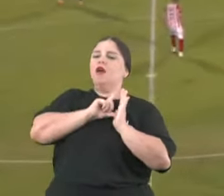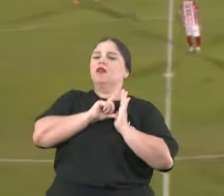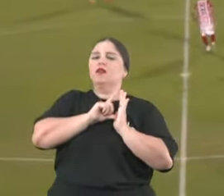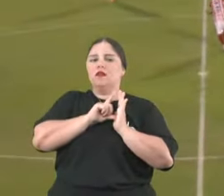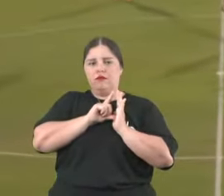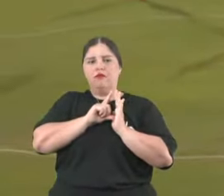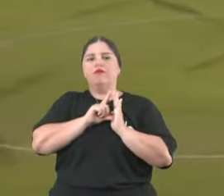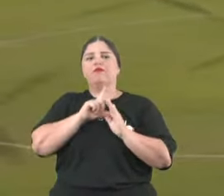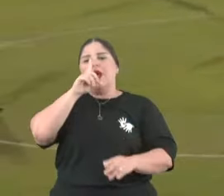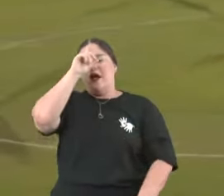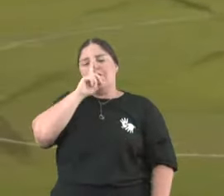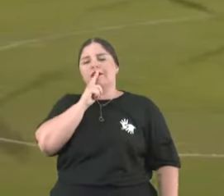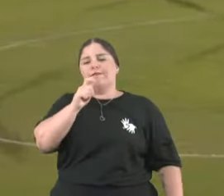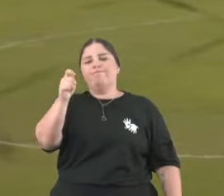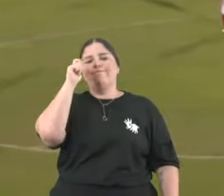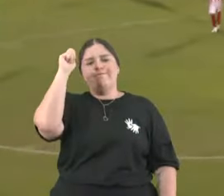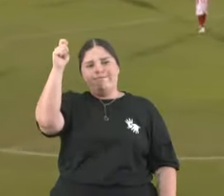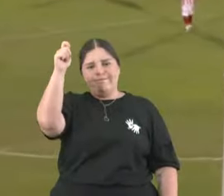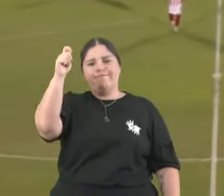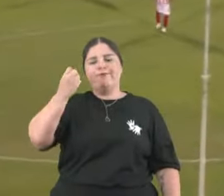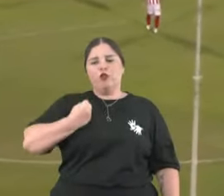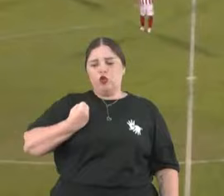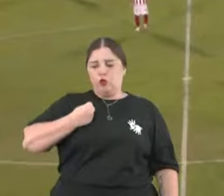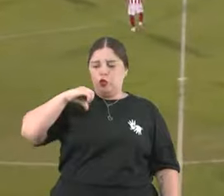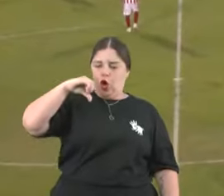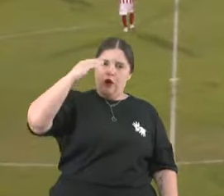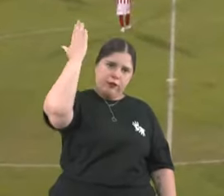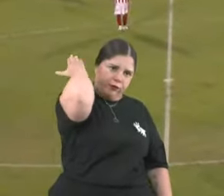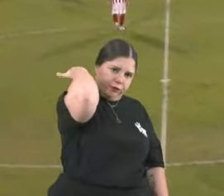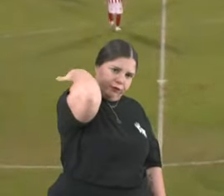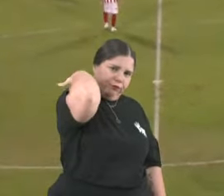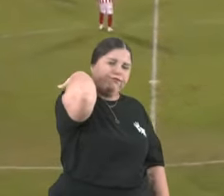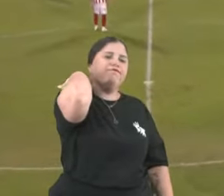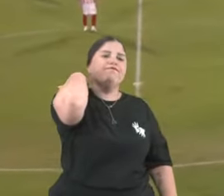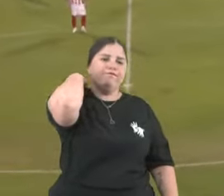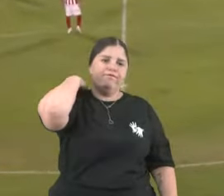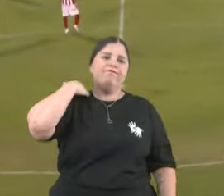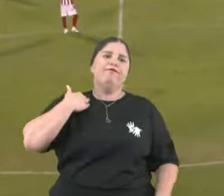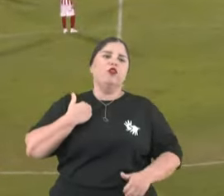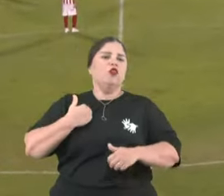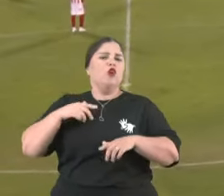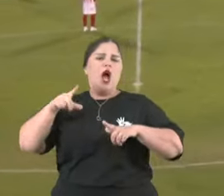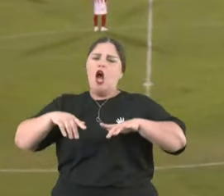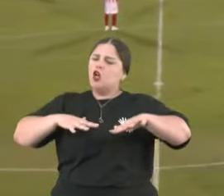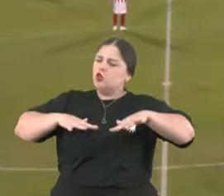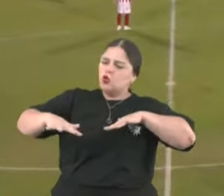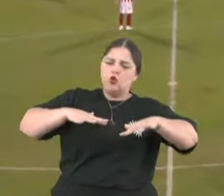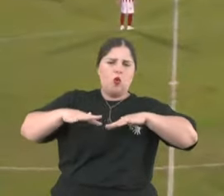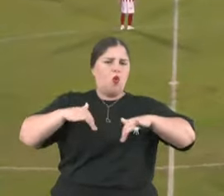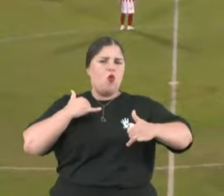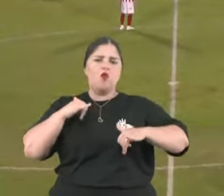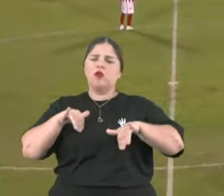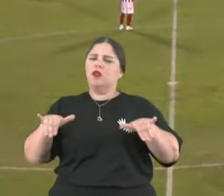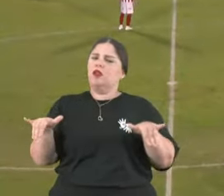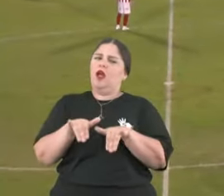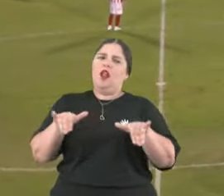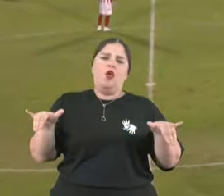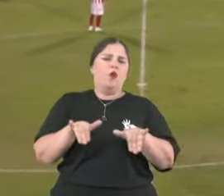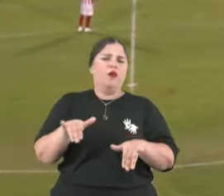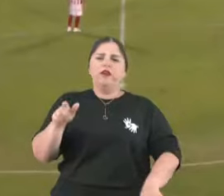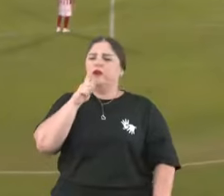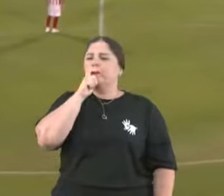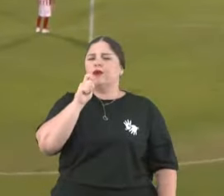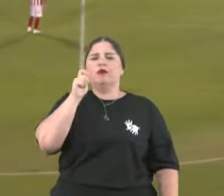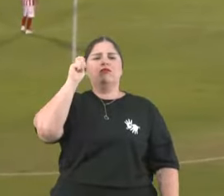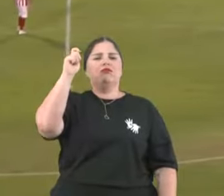9 do Asa, 2 cartões nesse primeiro tempo. Jogo tranquilo para a arbitragem, Alberto? Tranquilo, primeiro tempo muito tranquilo. 4 minutos,